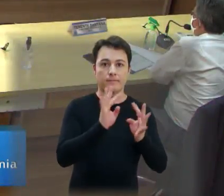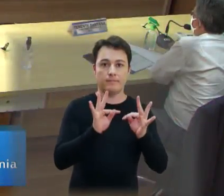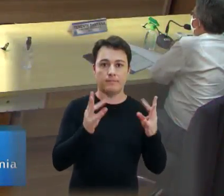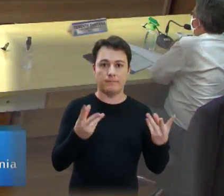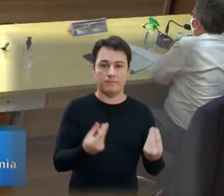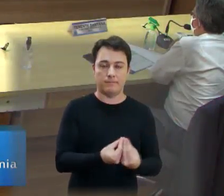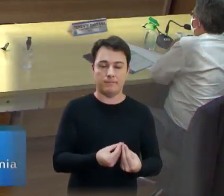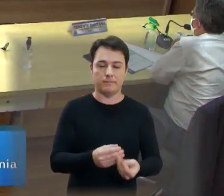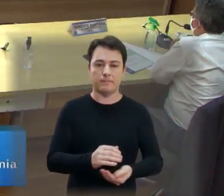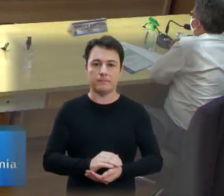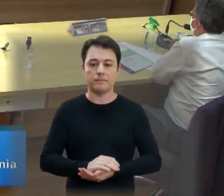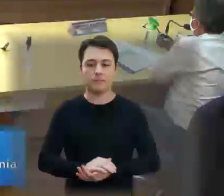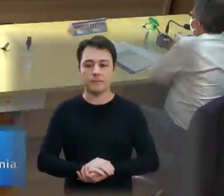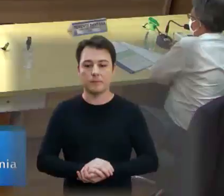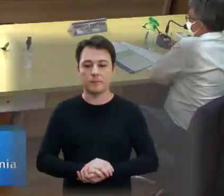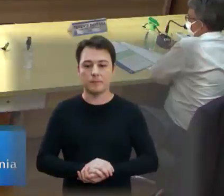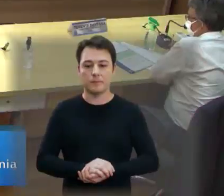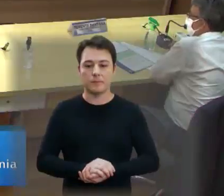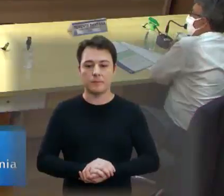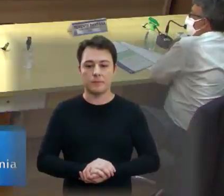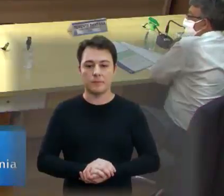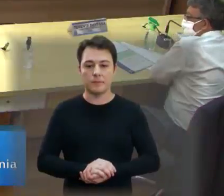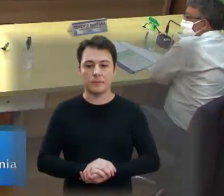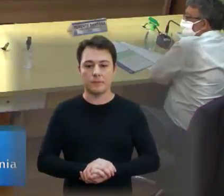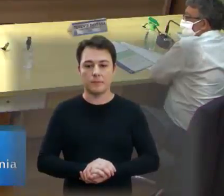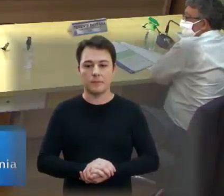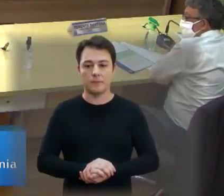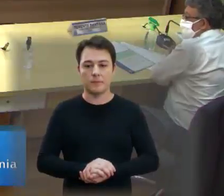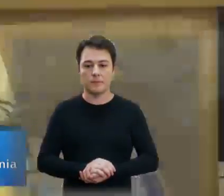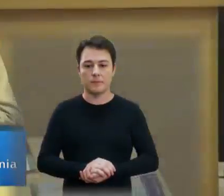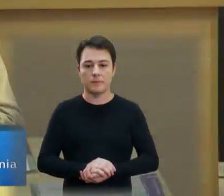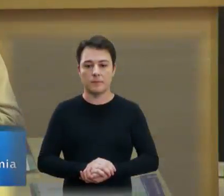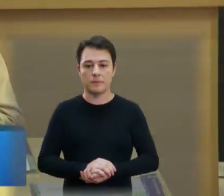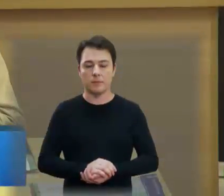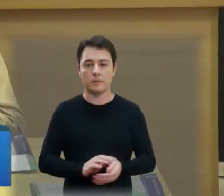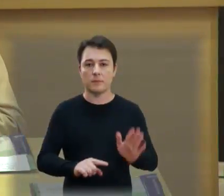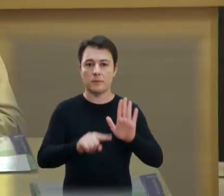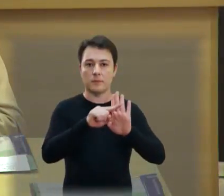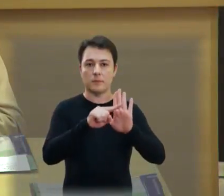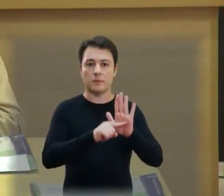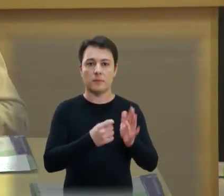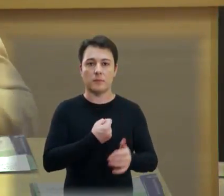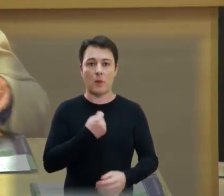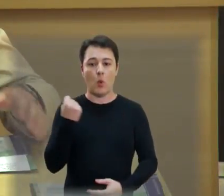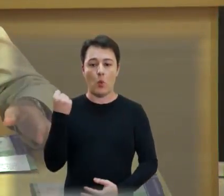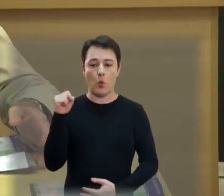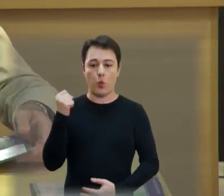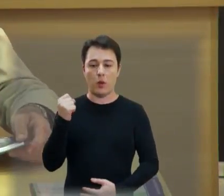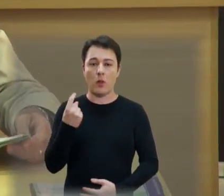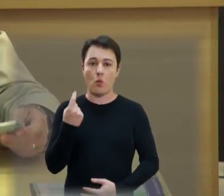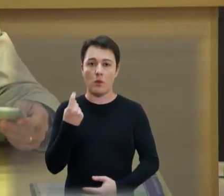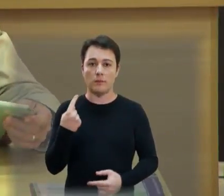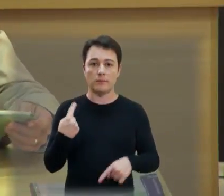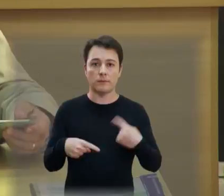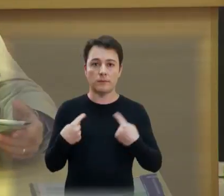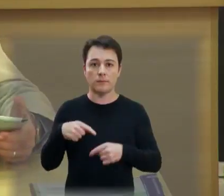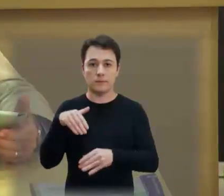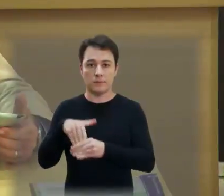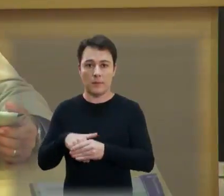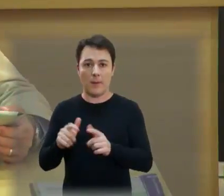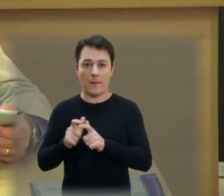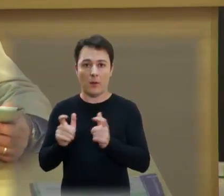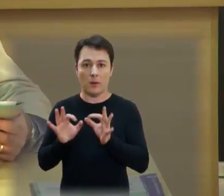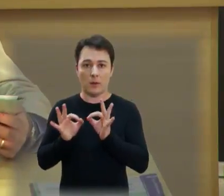Aprovado por unanimidade dos vereadores. Próximo item. Item número 8. Única discussão e votação,